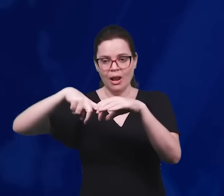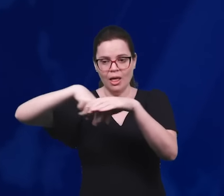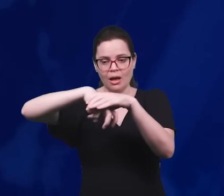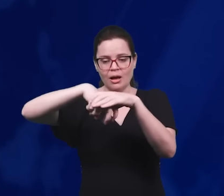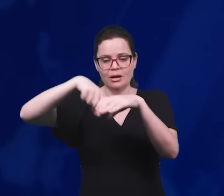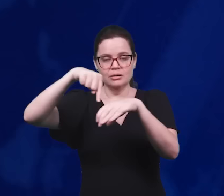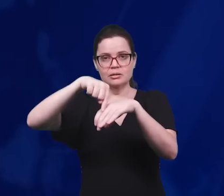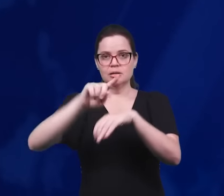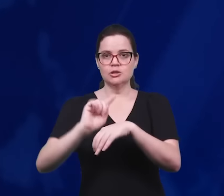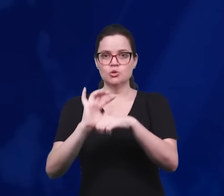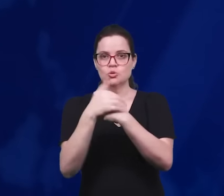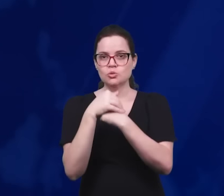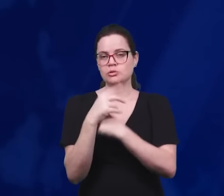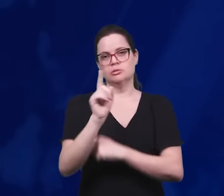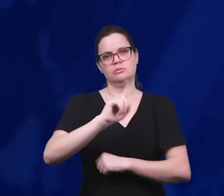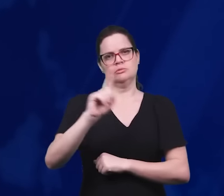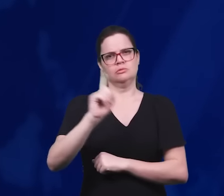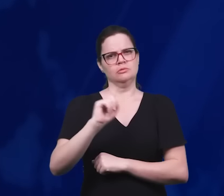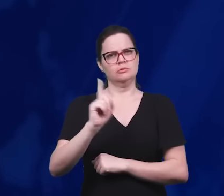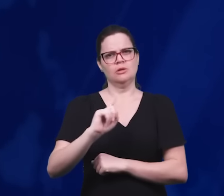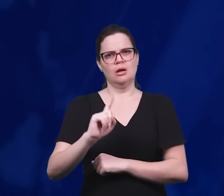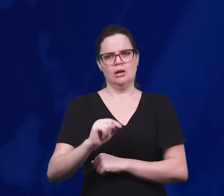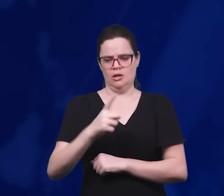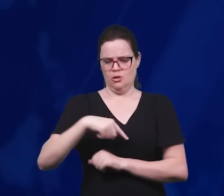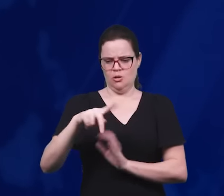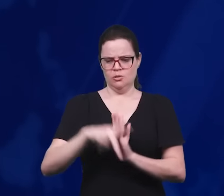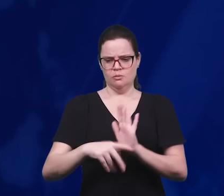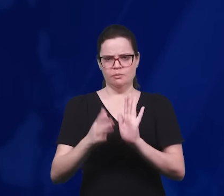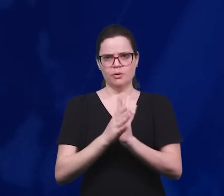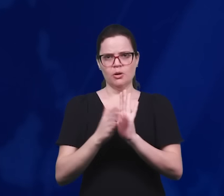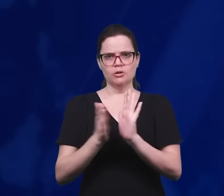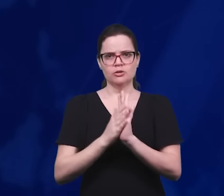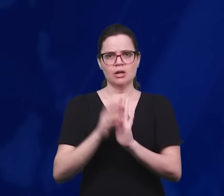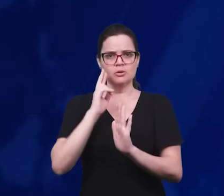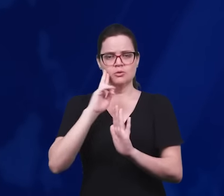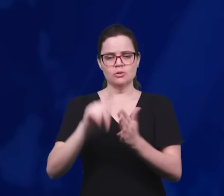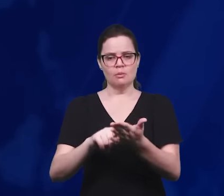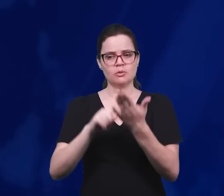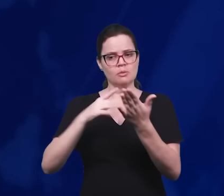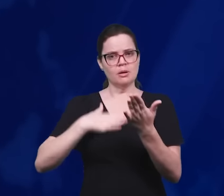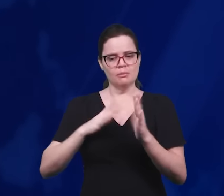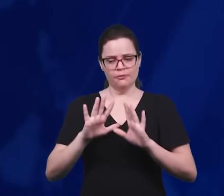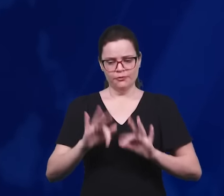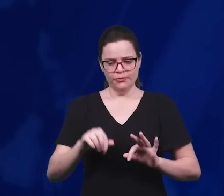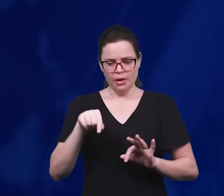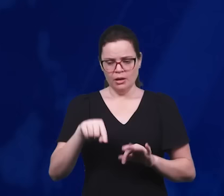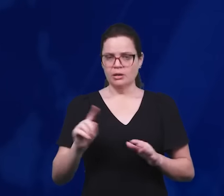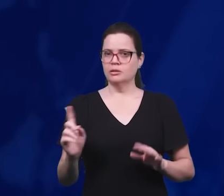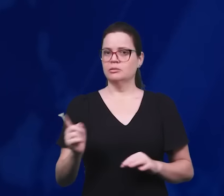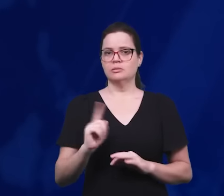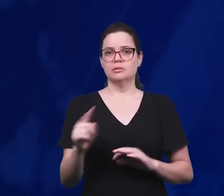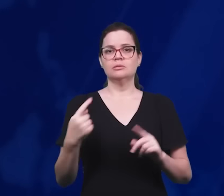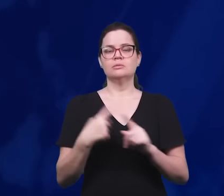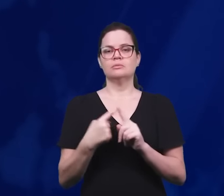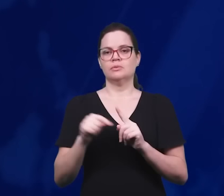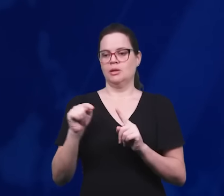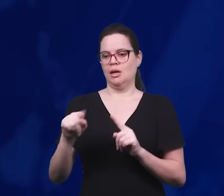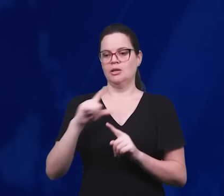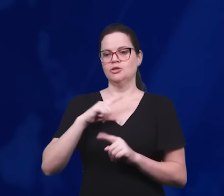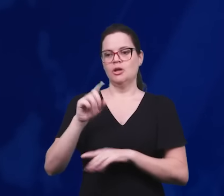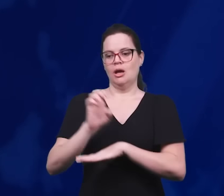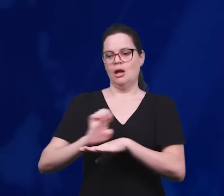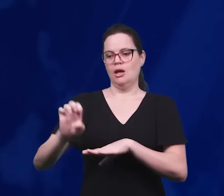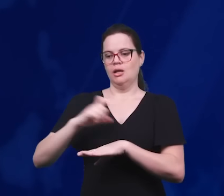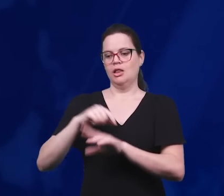servo não se encerra nesta vida. A palavra fala que o Senhor disse a Elias que ele tinha 2 reis ainda para